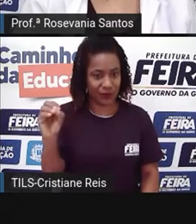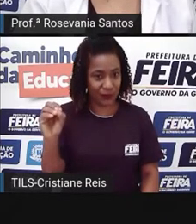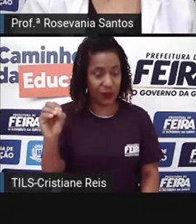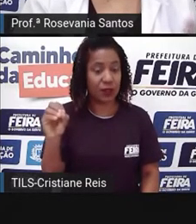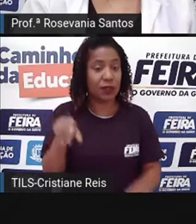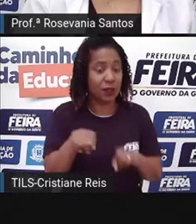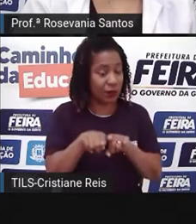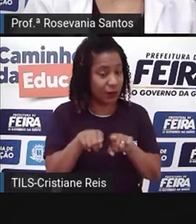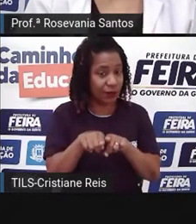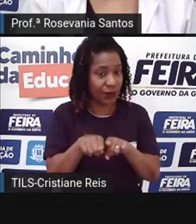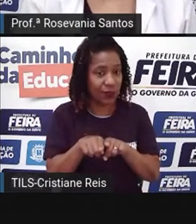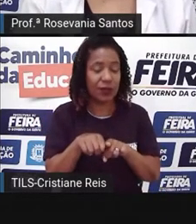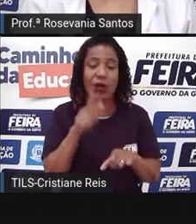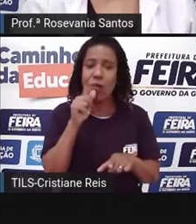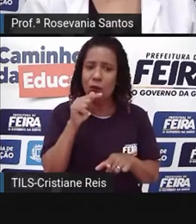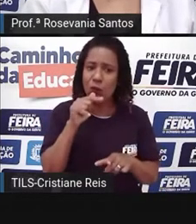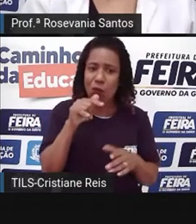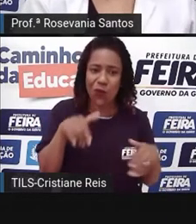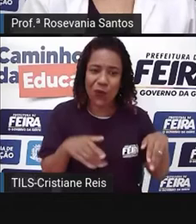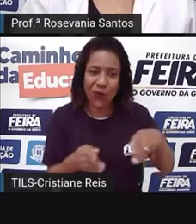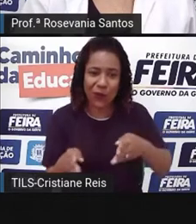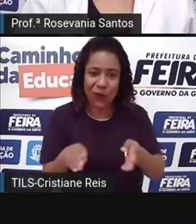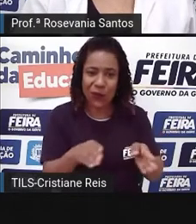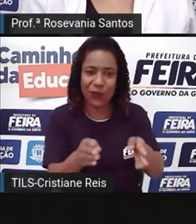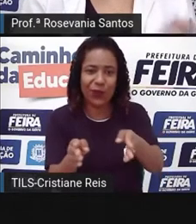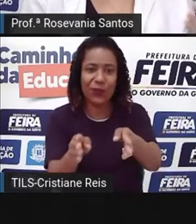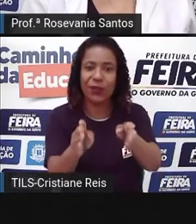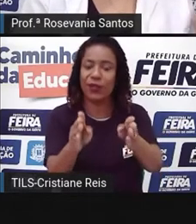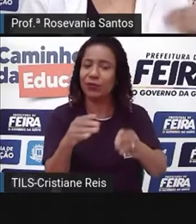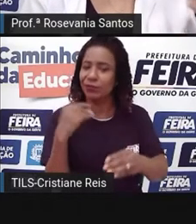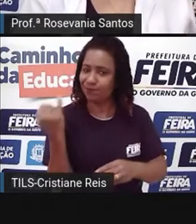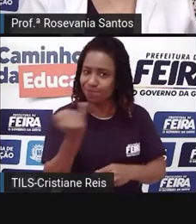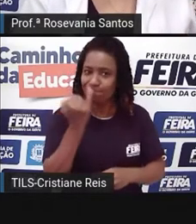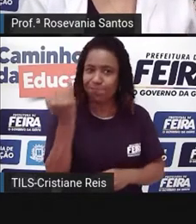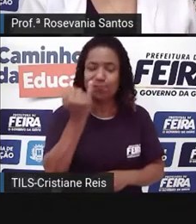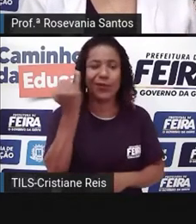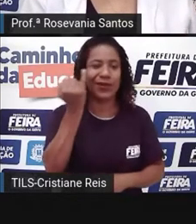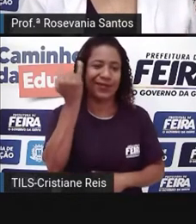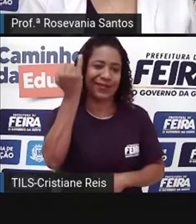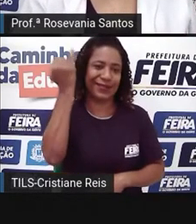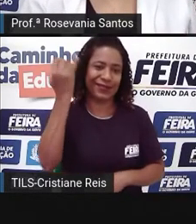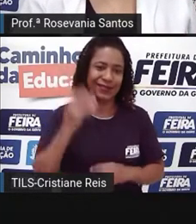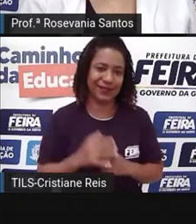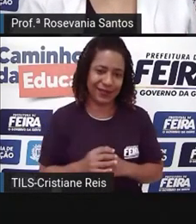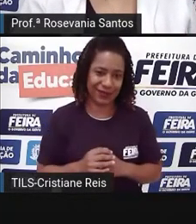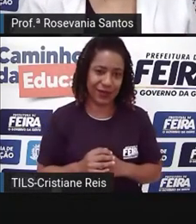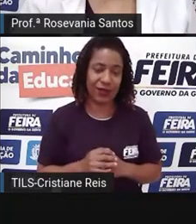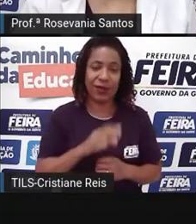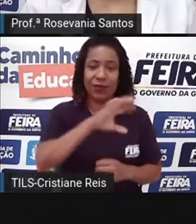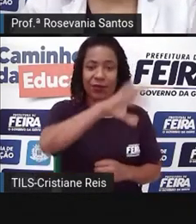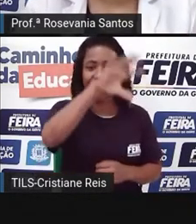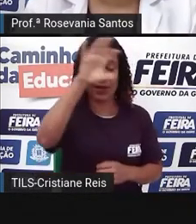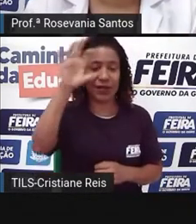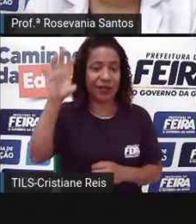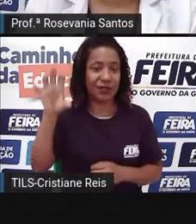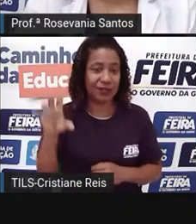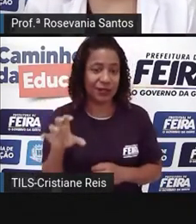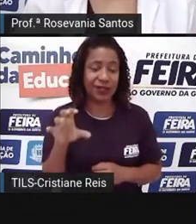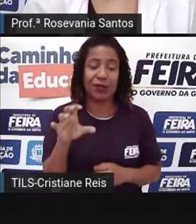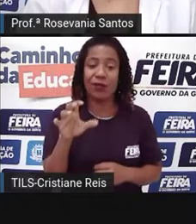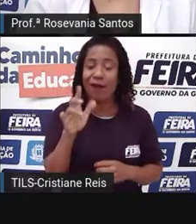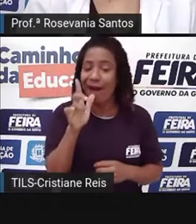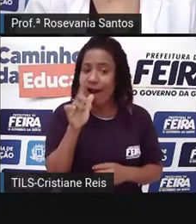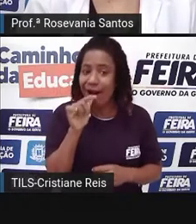e que os rios são muito importantes aí nesse espaço, uma vez que a gente fala de uma região com bastante escassez de